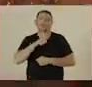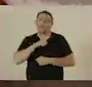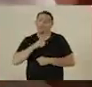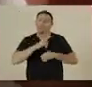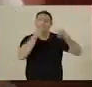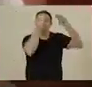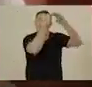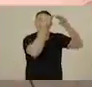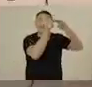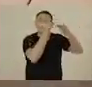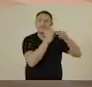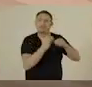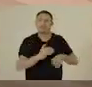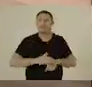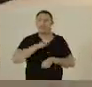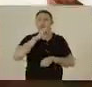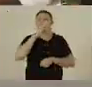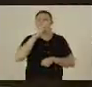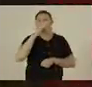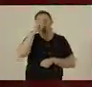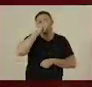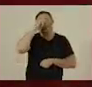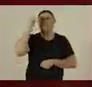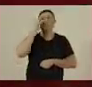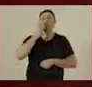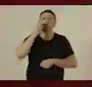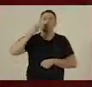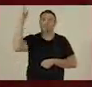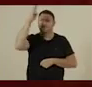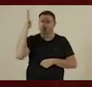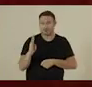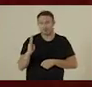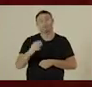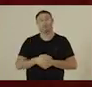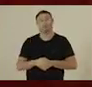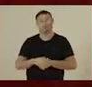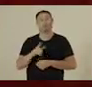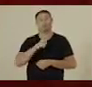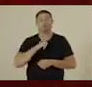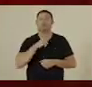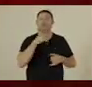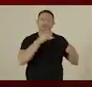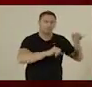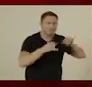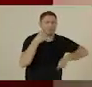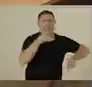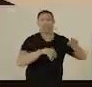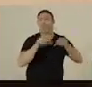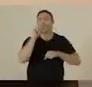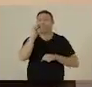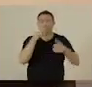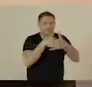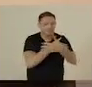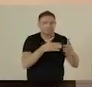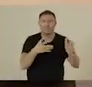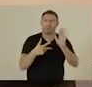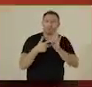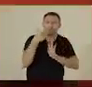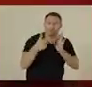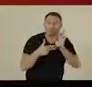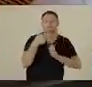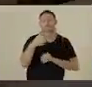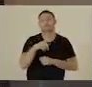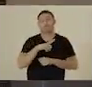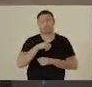com a mesma estrutura dos melhores hospitais do Brasil. Com consultórios, laboratórios, enfermarias, 8 centros